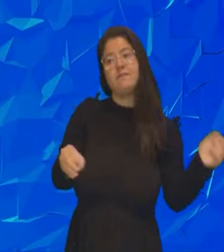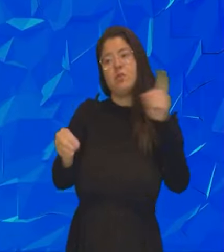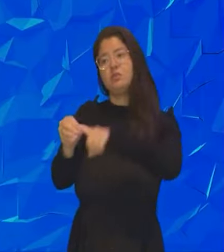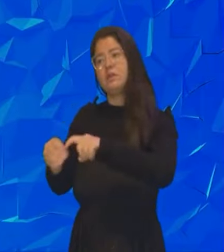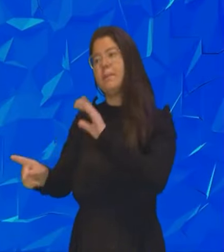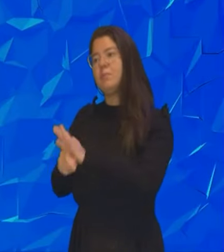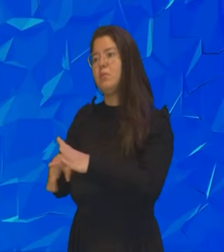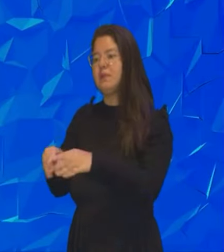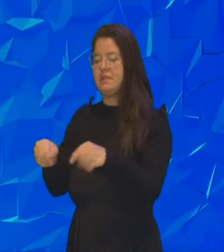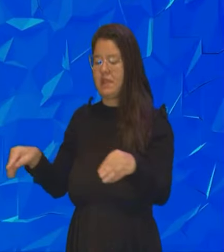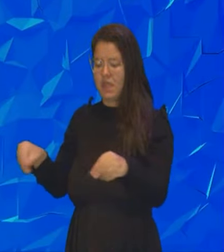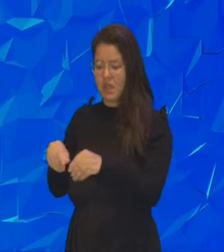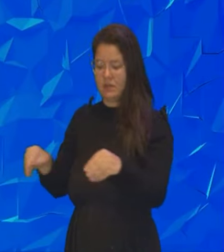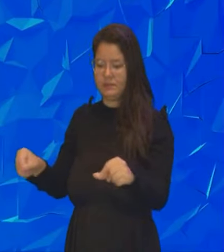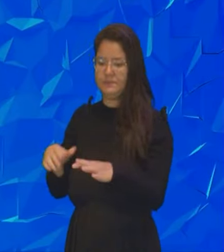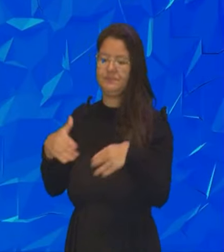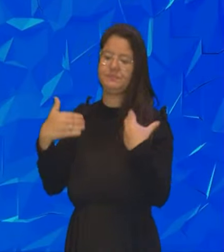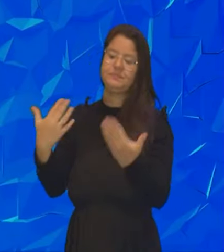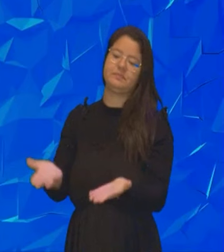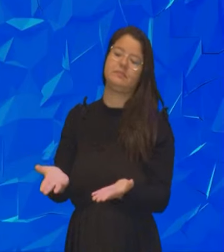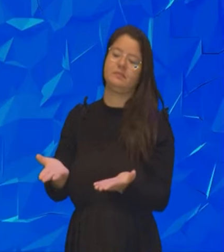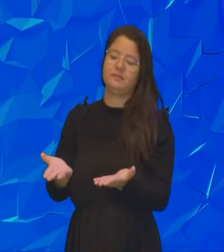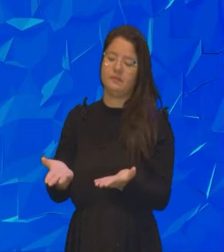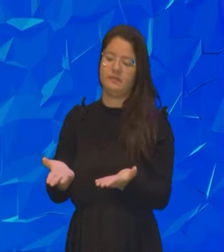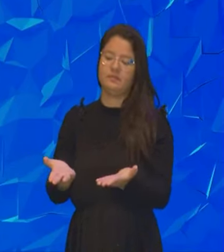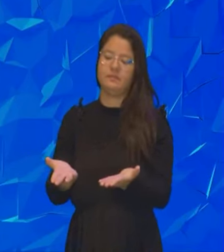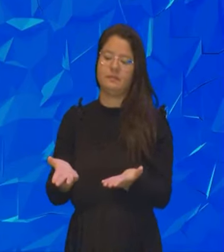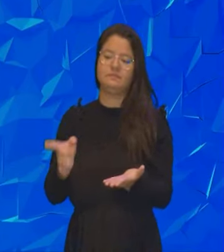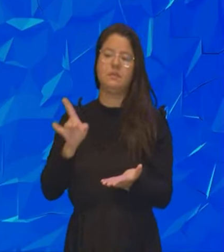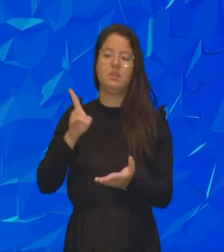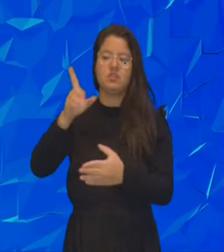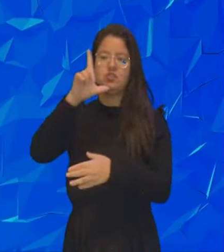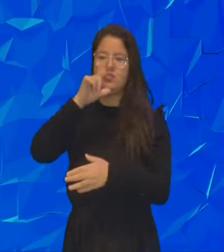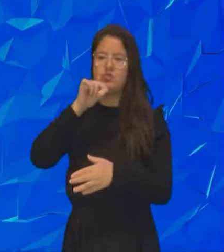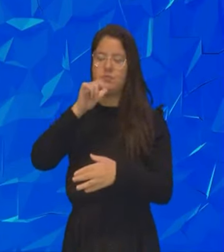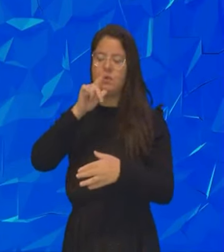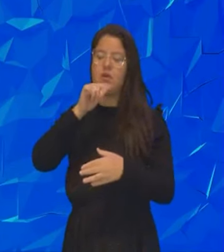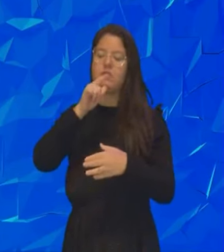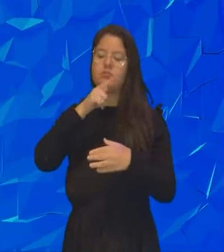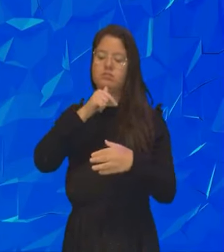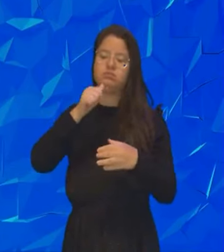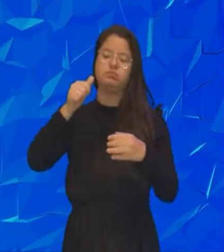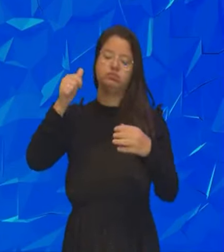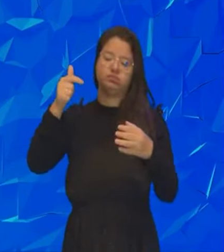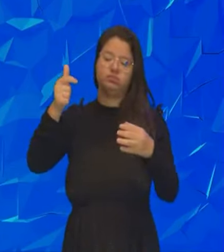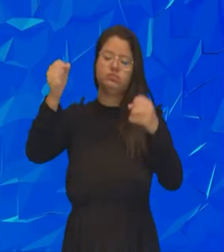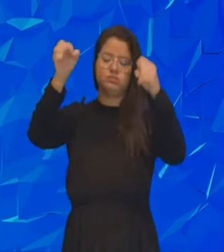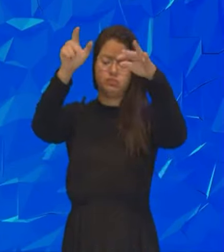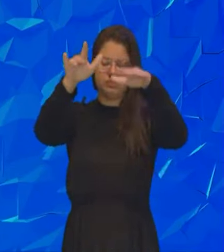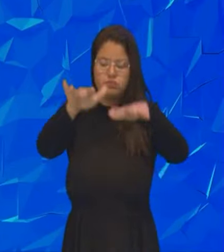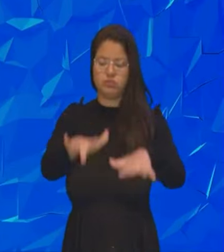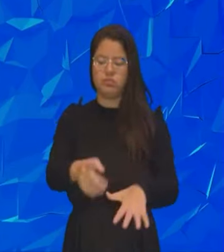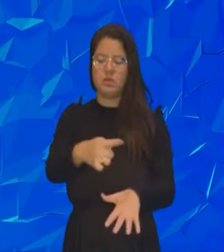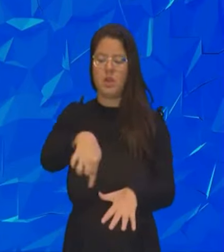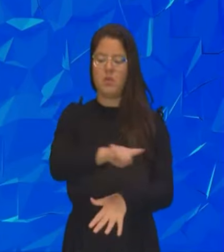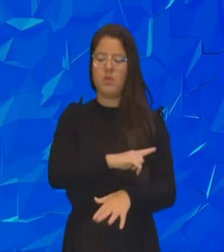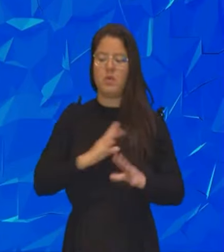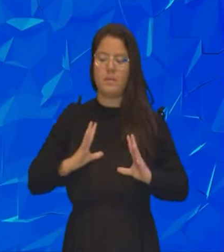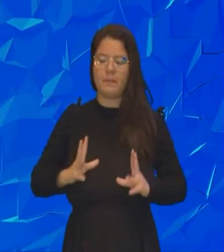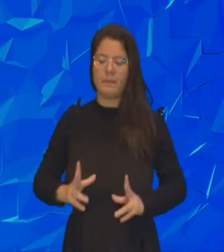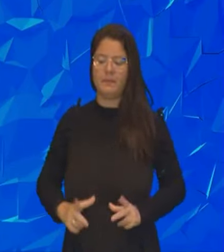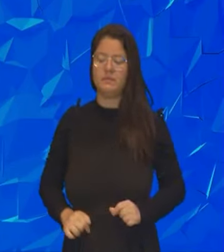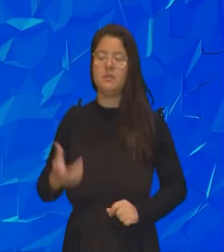própria terra. Então aspergirei água pura sobre vocês, e vocês ficarão purificados. Eu